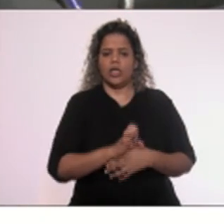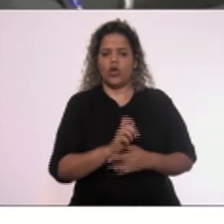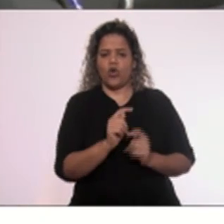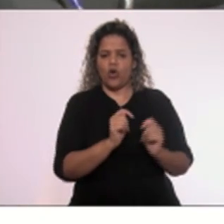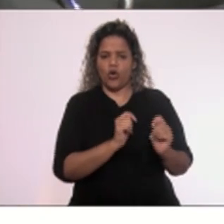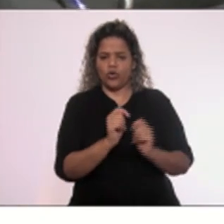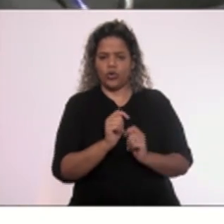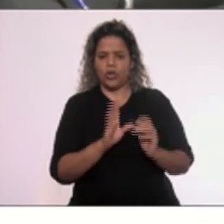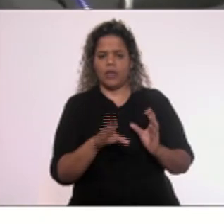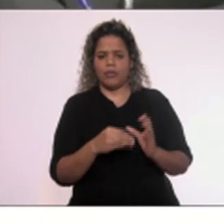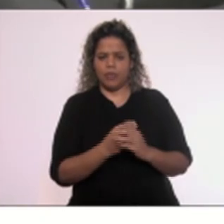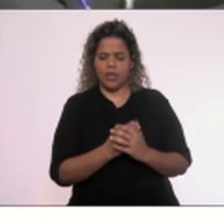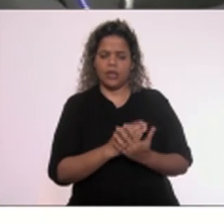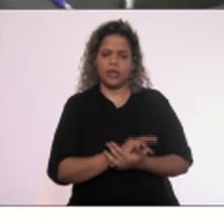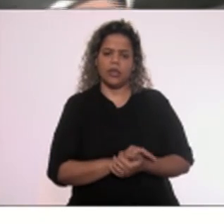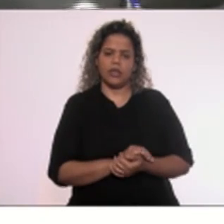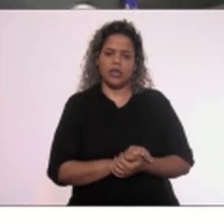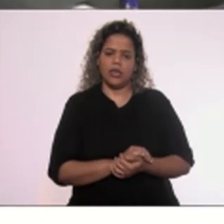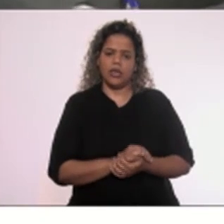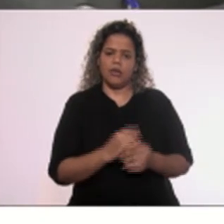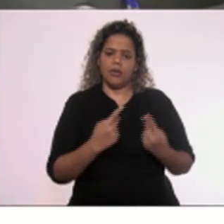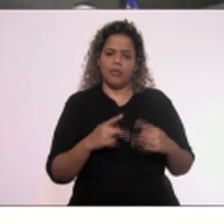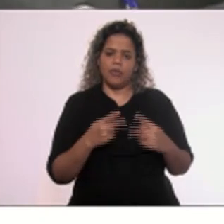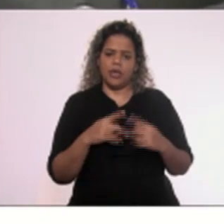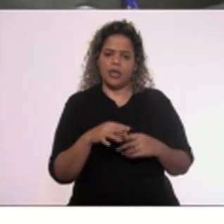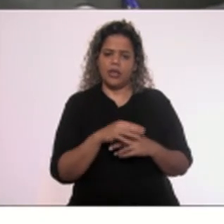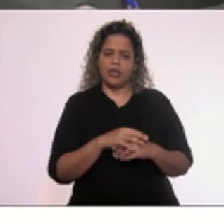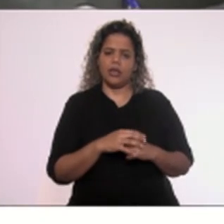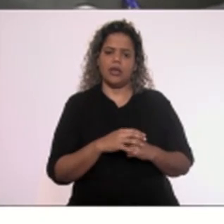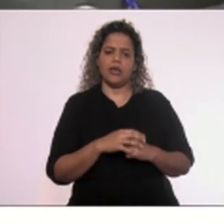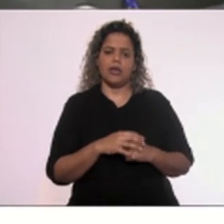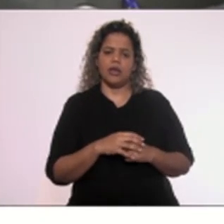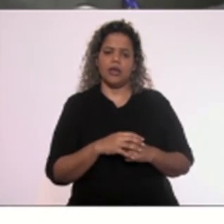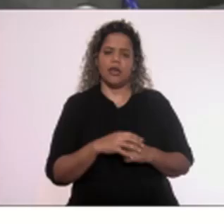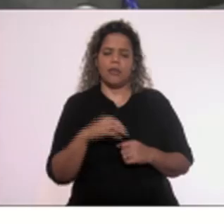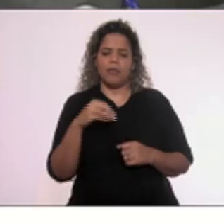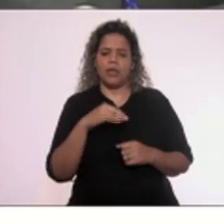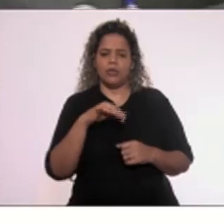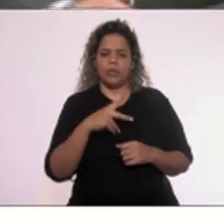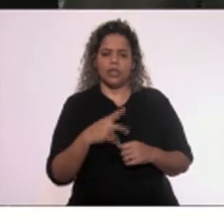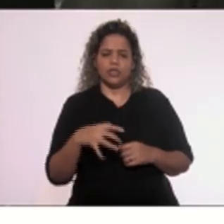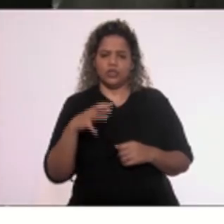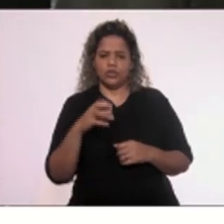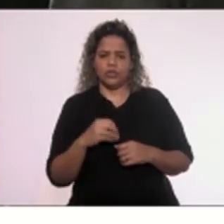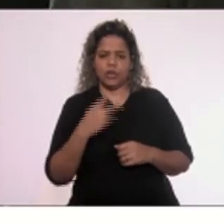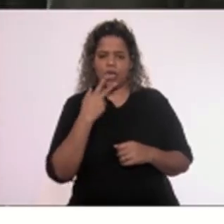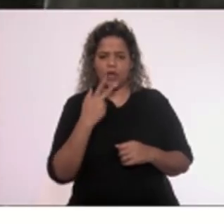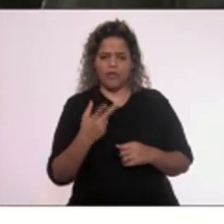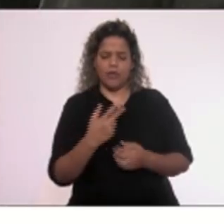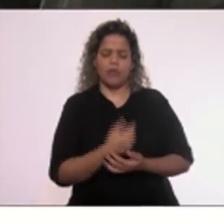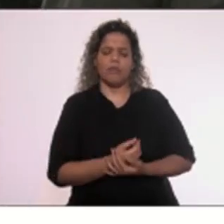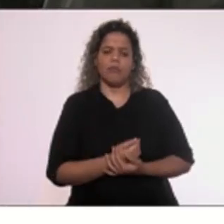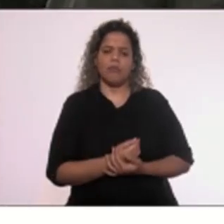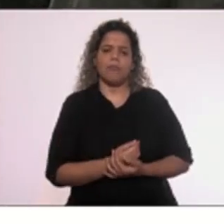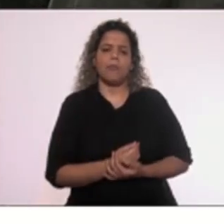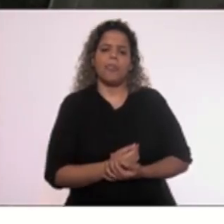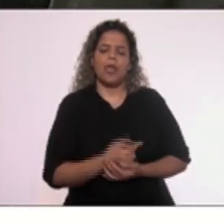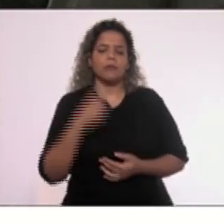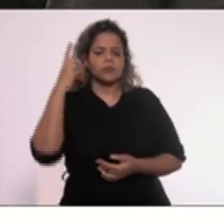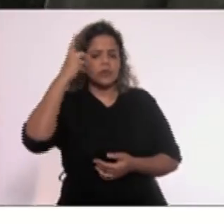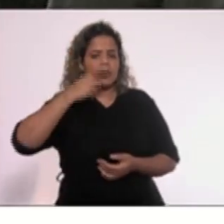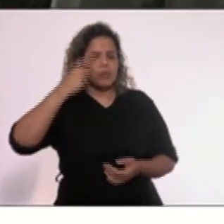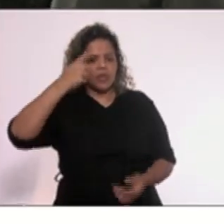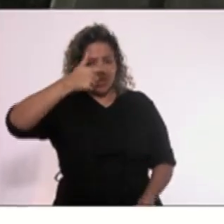Controle às emendas de plenário. Para emitir parecer pela Comissão de Constituição e Justiça, deputado Márcio Pacheco. Senhor presidente, quero designar deputado